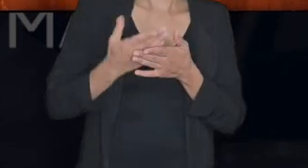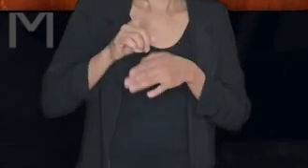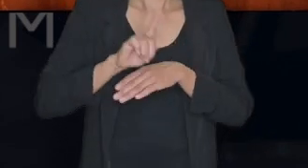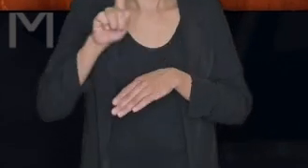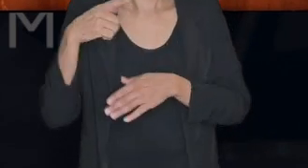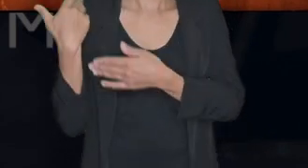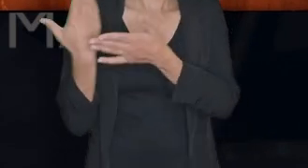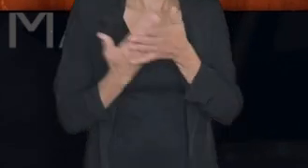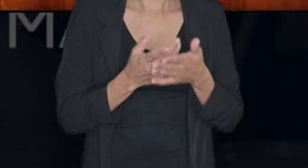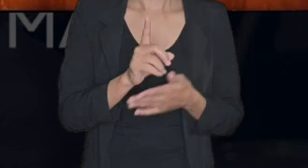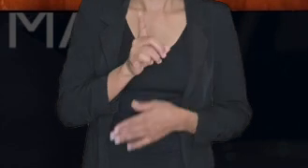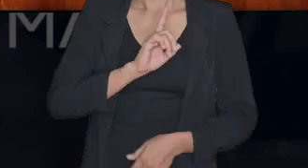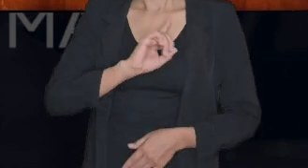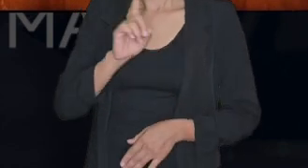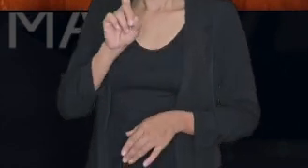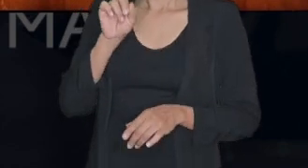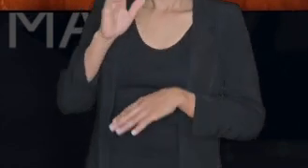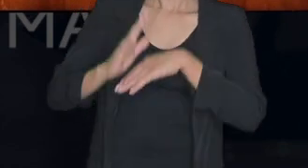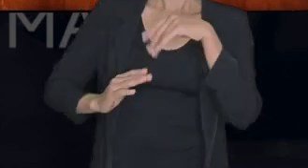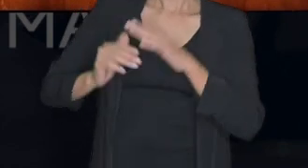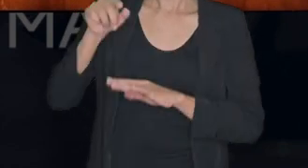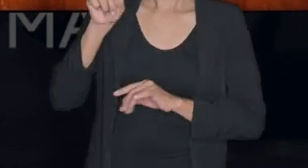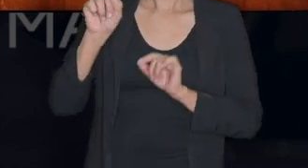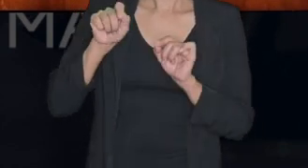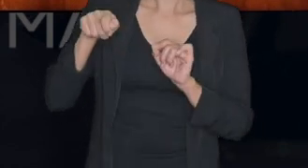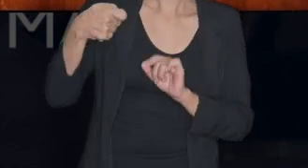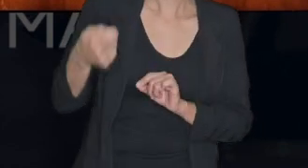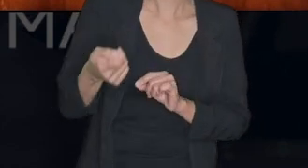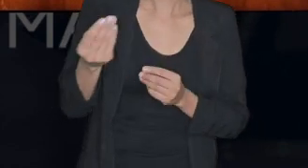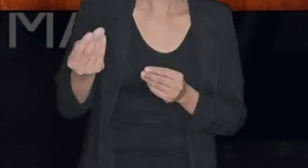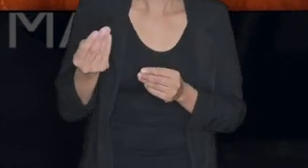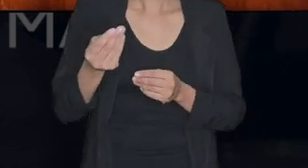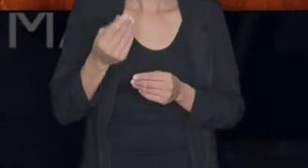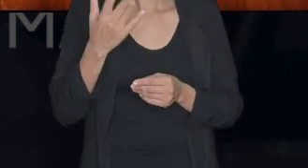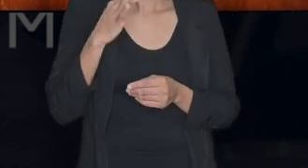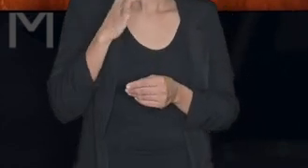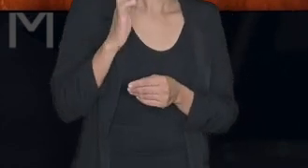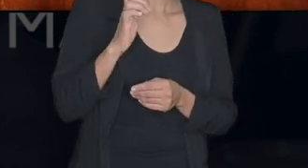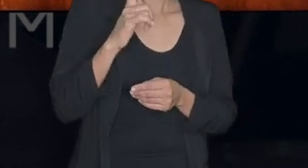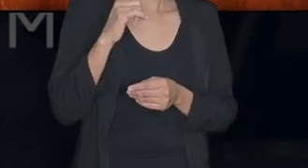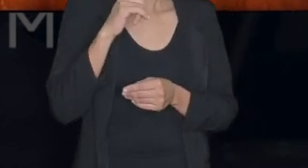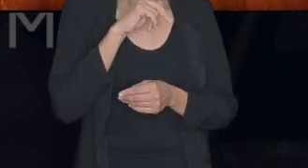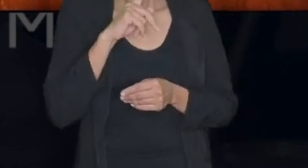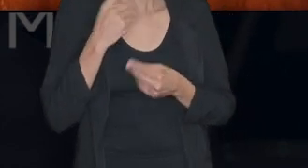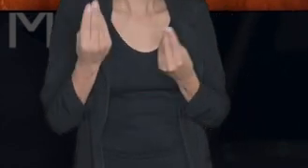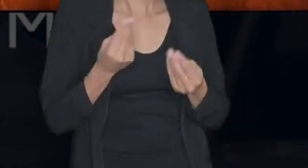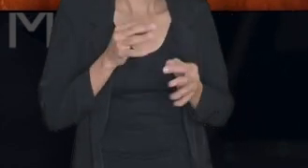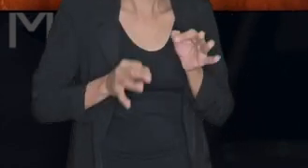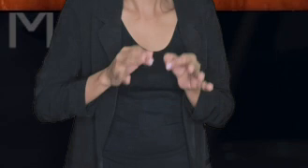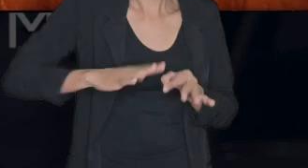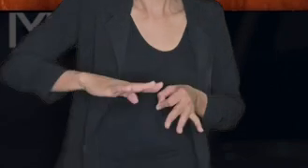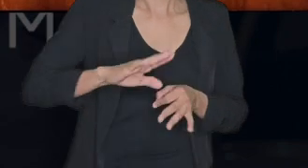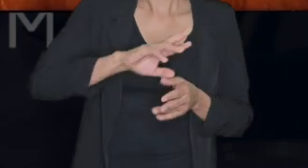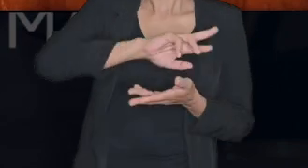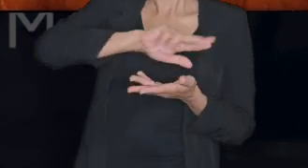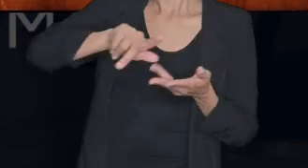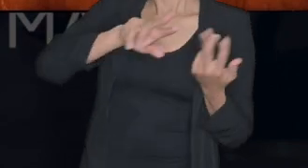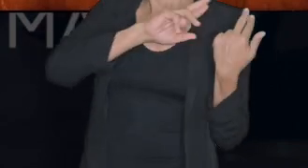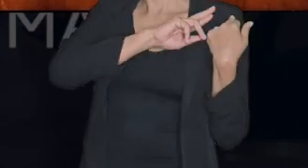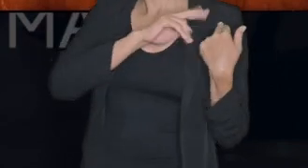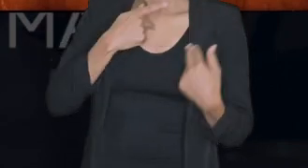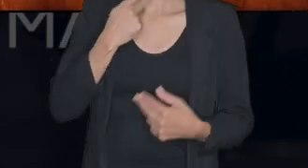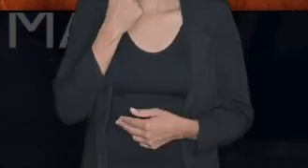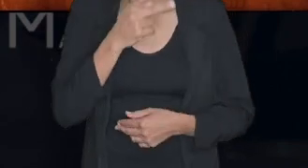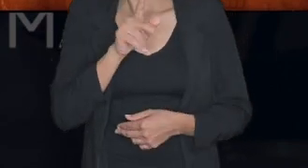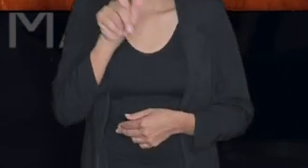aí da fé pública? E são diferentes atribuições. Eu, por exemplo, vou falar aqui muito do tabelião de notas, que ele